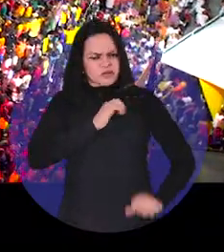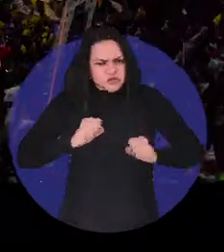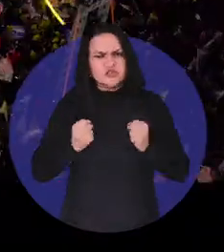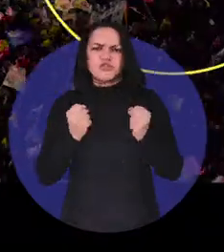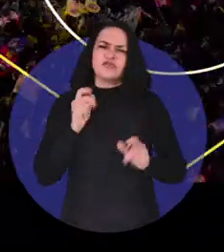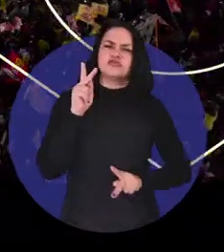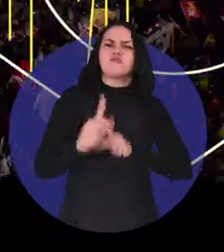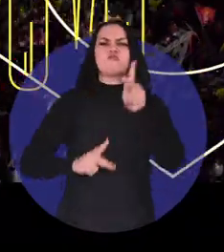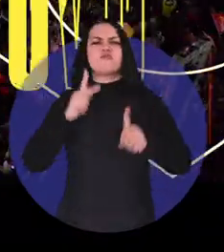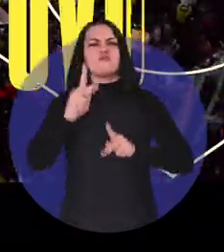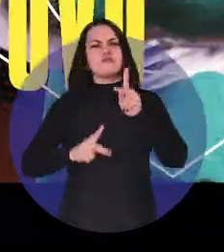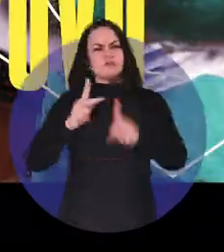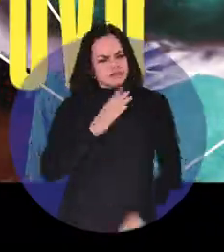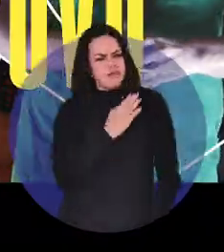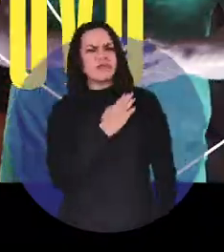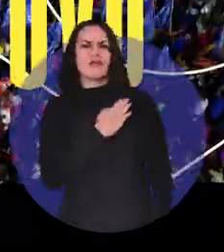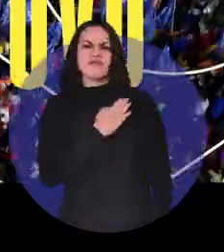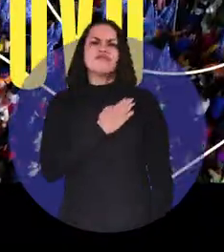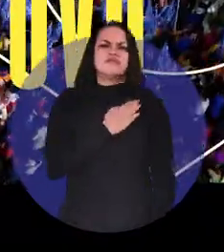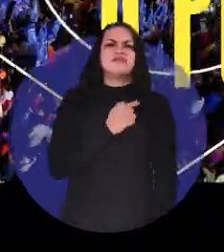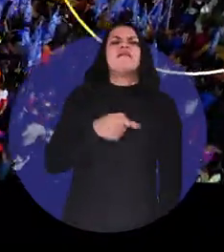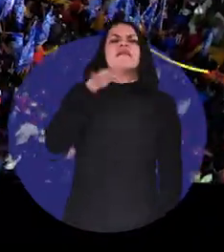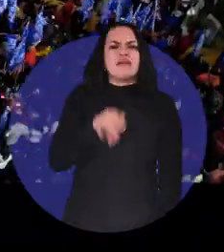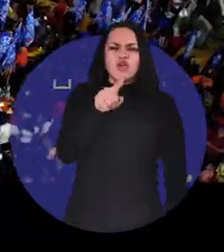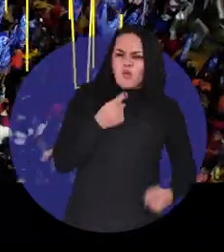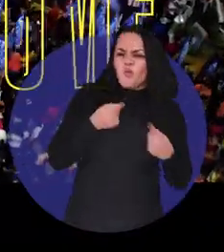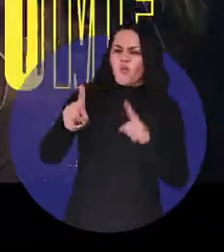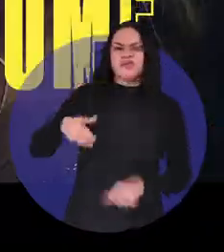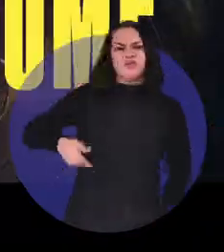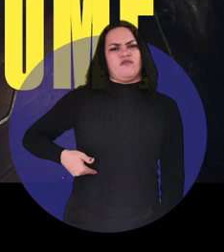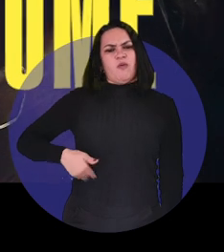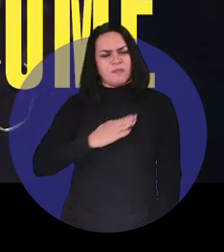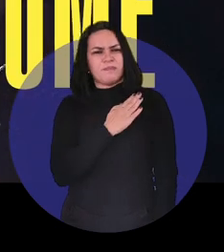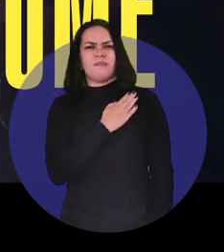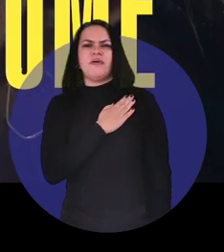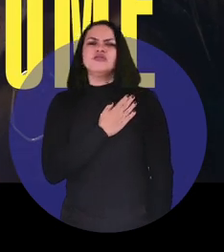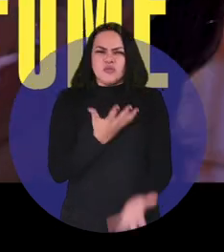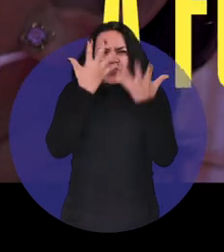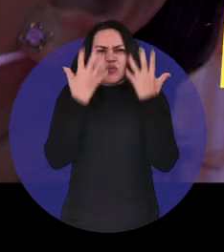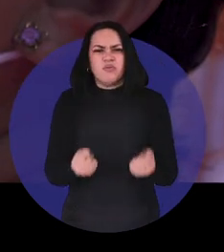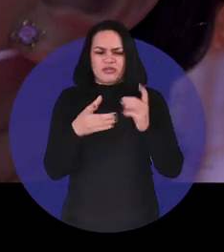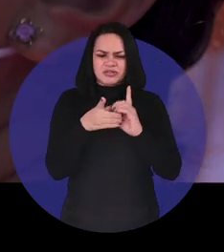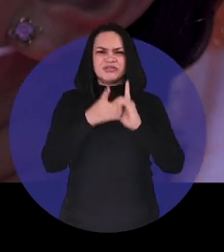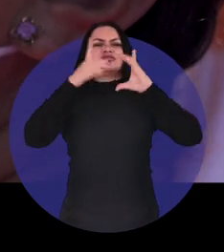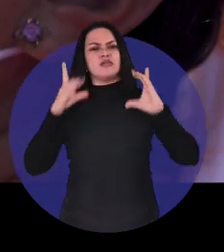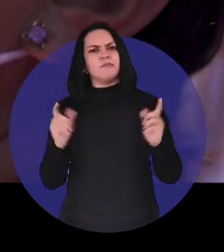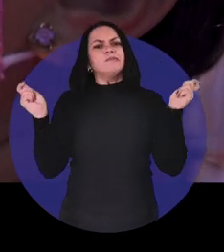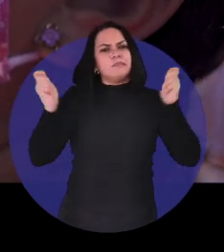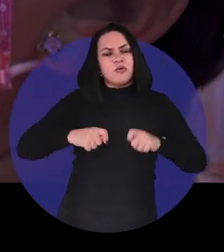Patriota é quem defende o povo. Patriota é quem é contra a fome. Patriota é quem é a favor